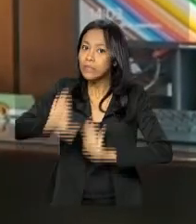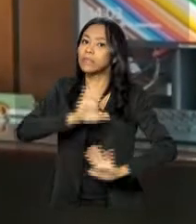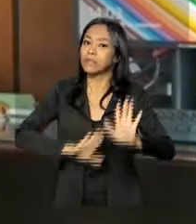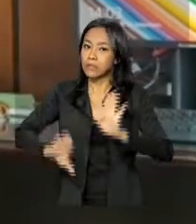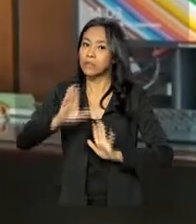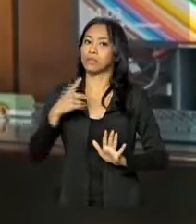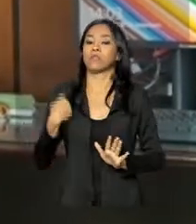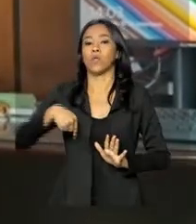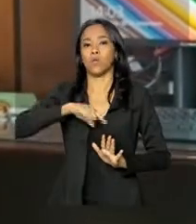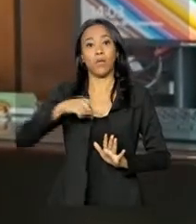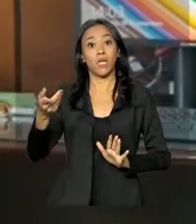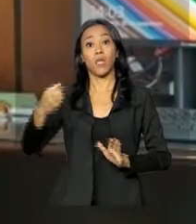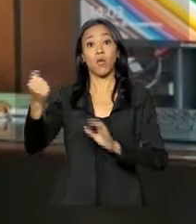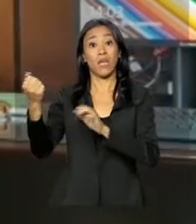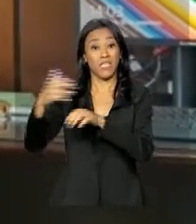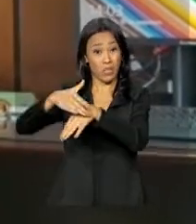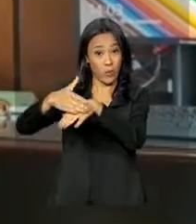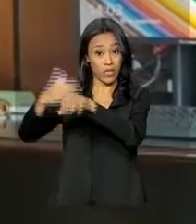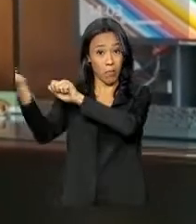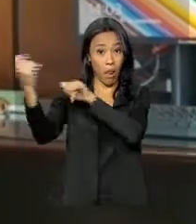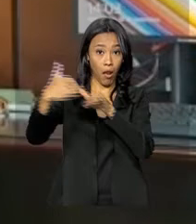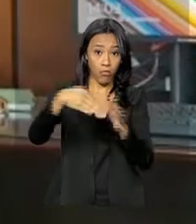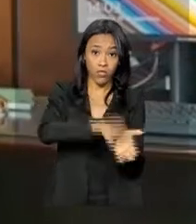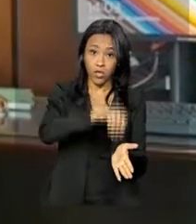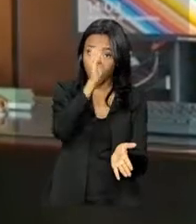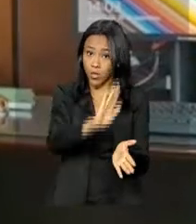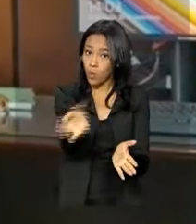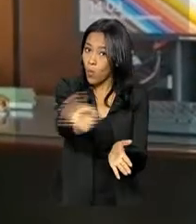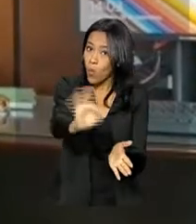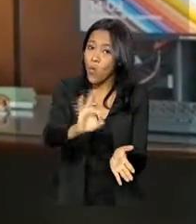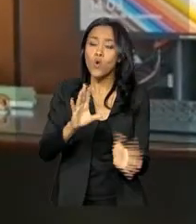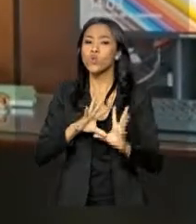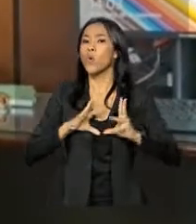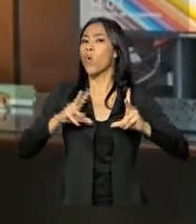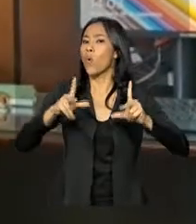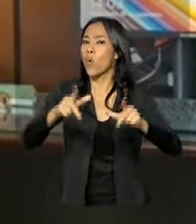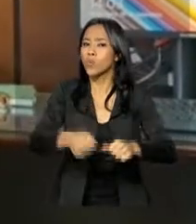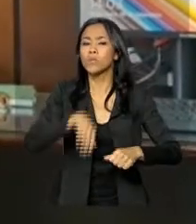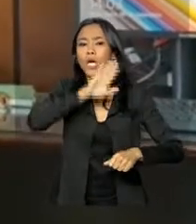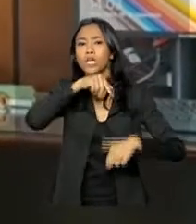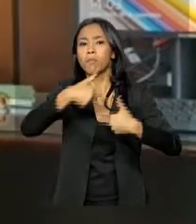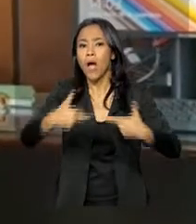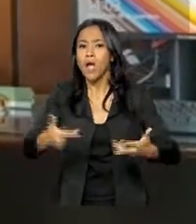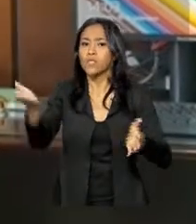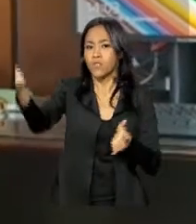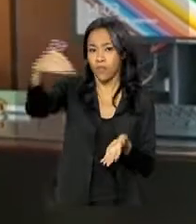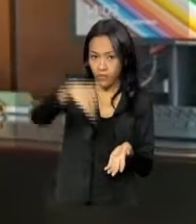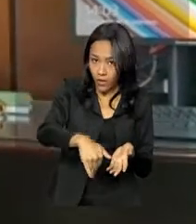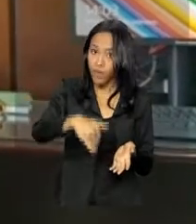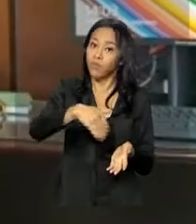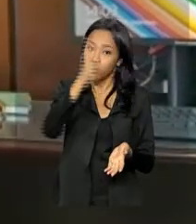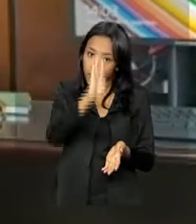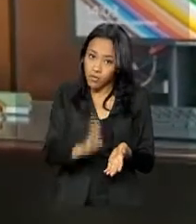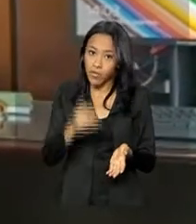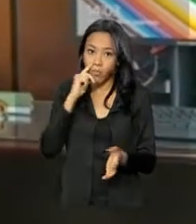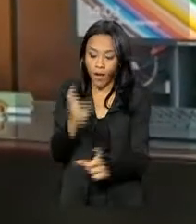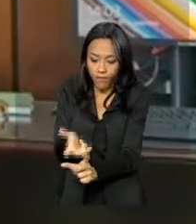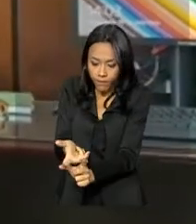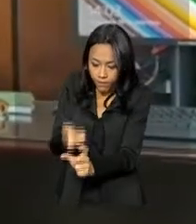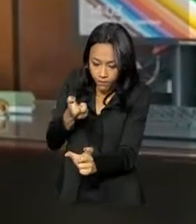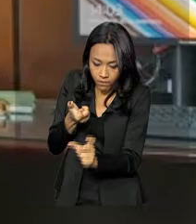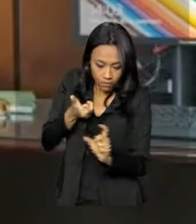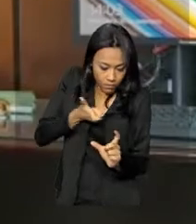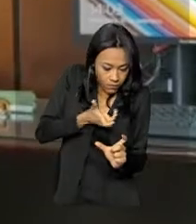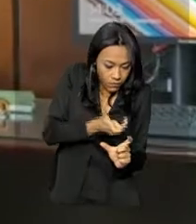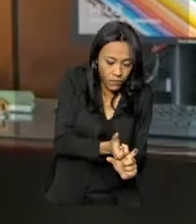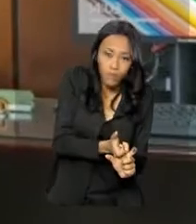surto não chegue no Brasil. Todos os animais importados, quando vêm para fazer reprodução genética, nós temos em